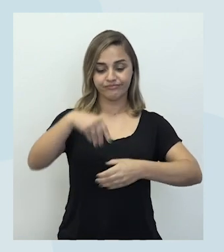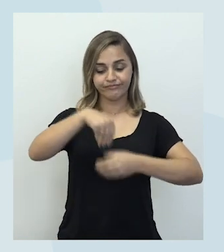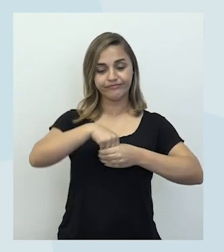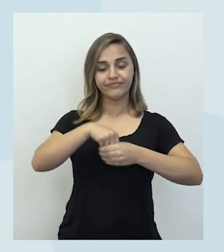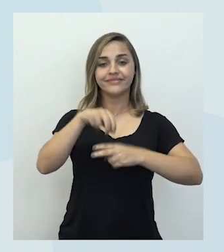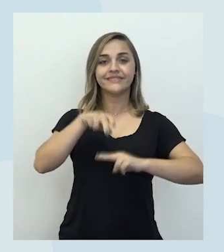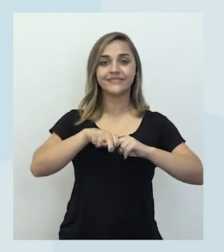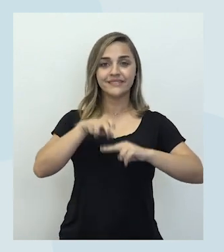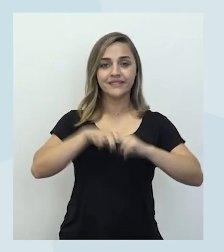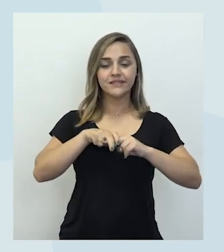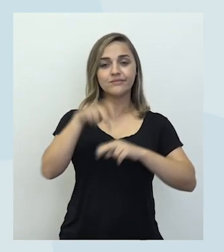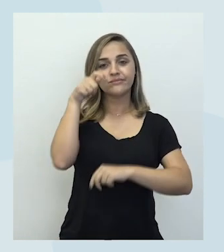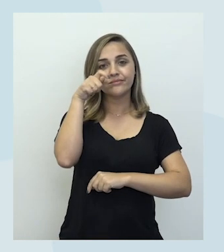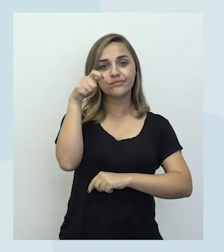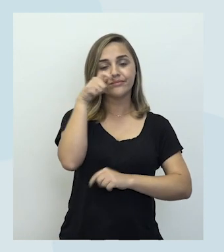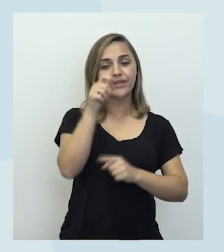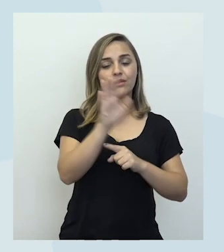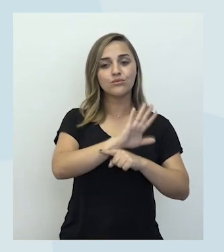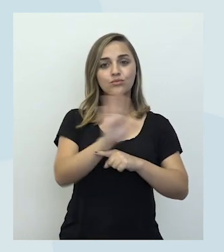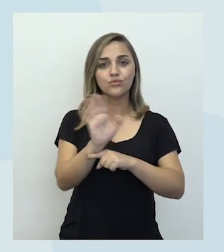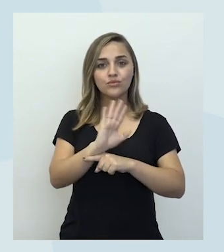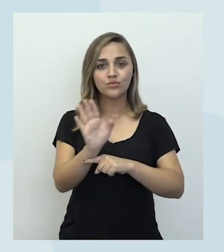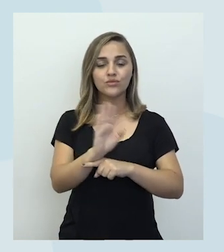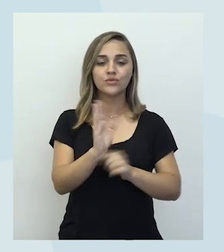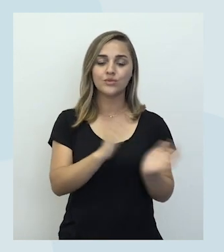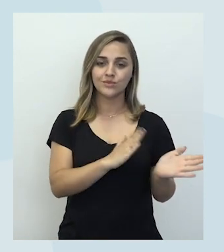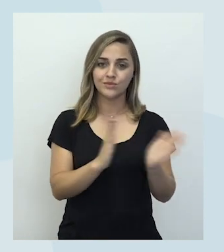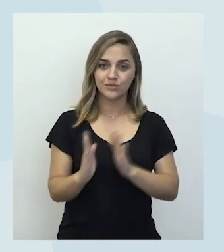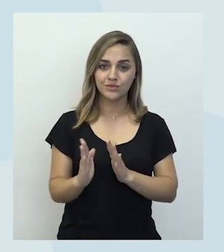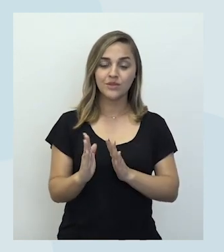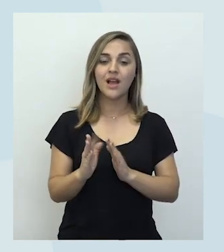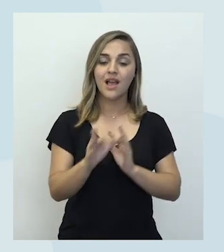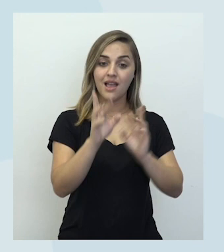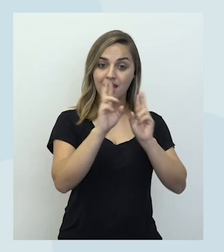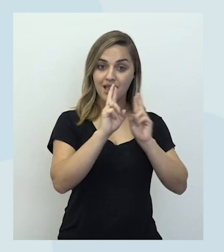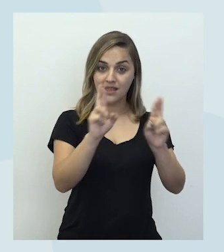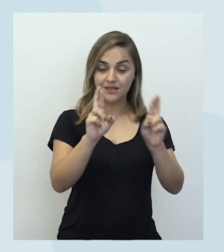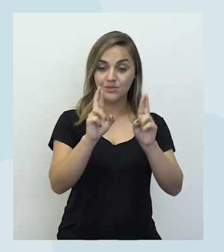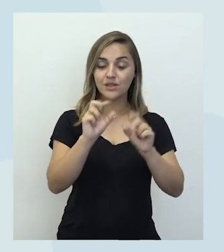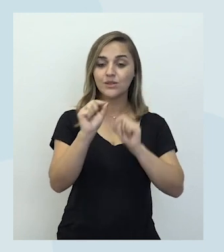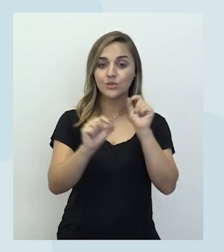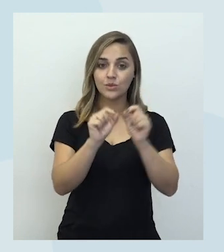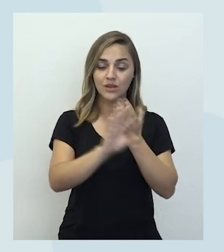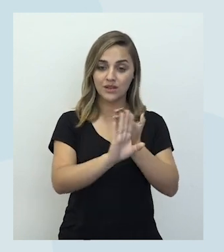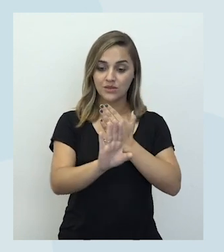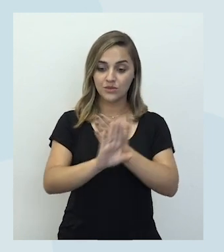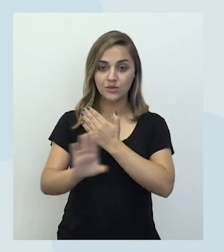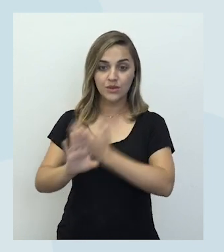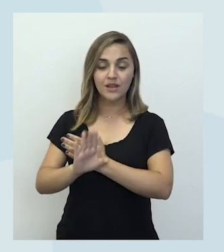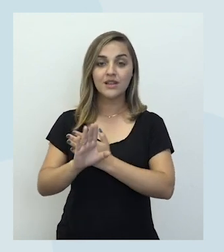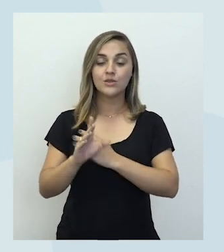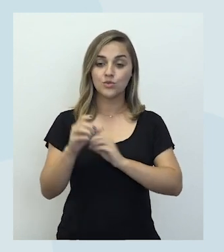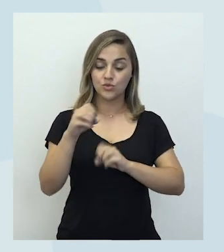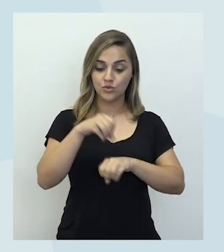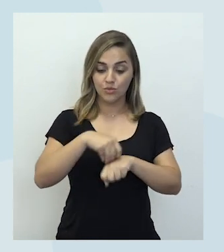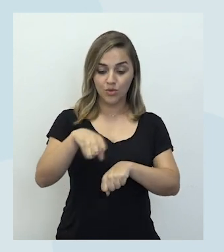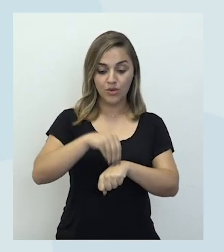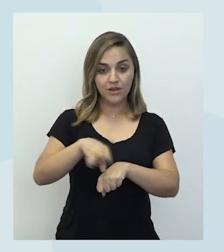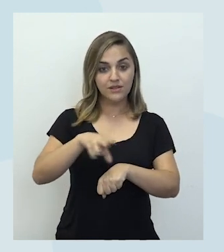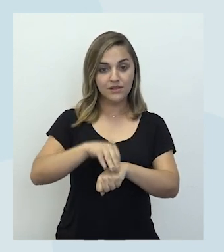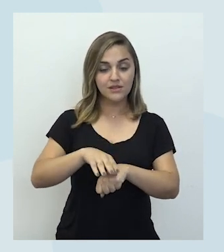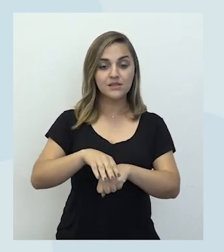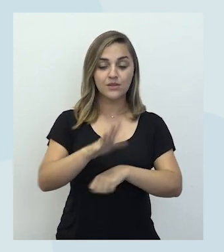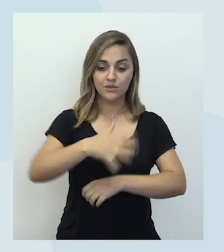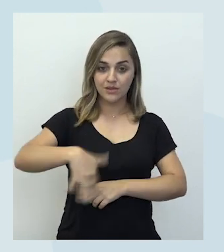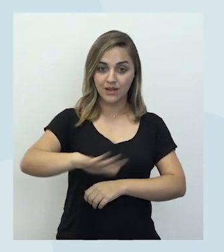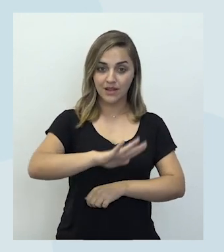isolamento social. Sob orientação da área da saúde e do Centro de Contingência do